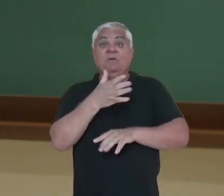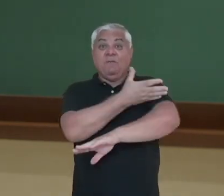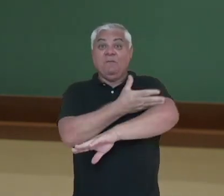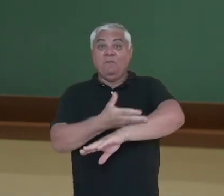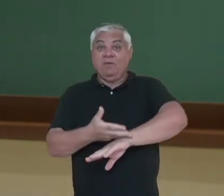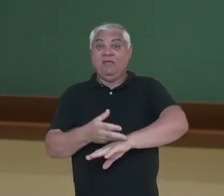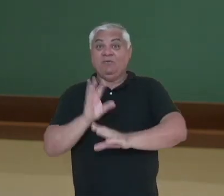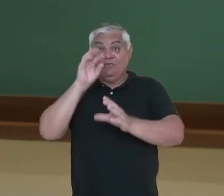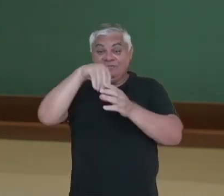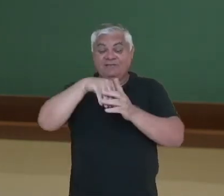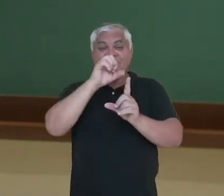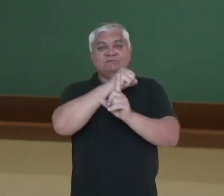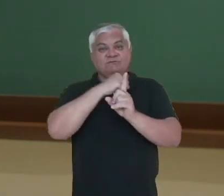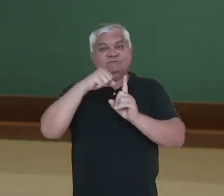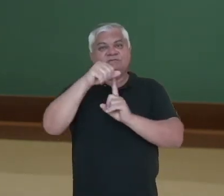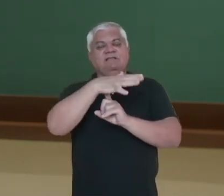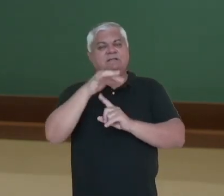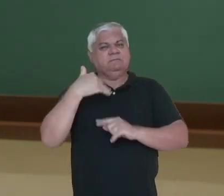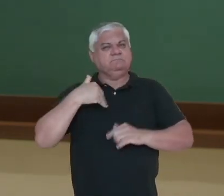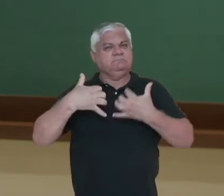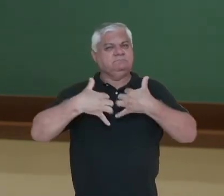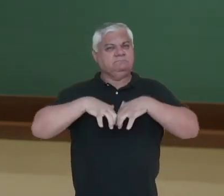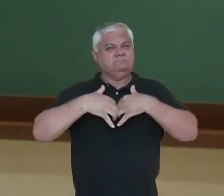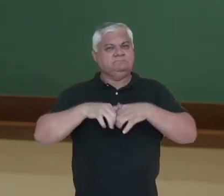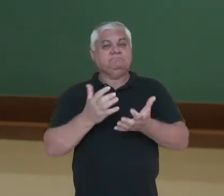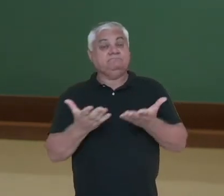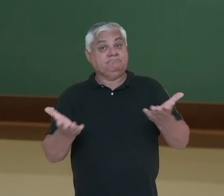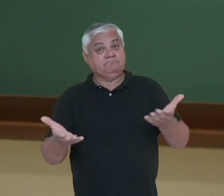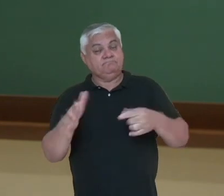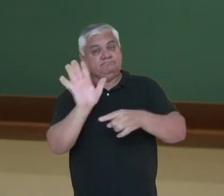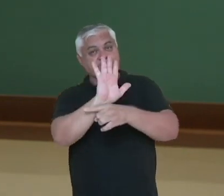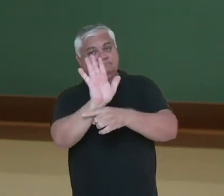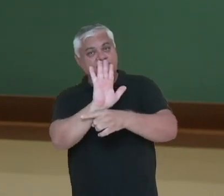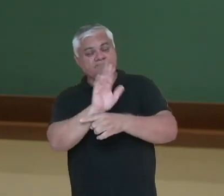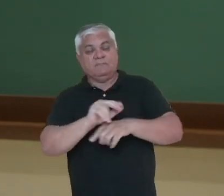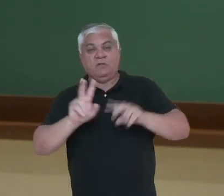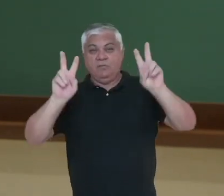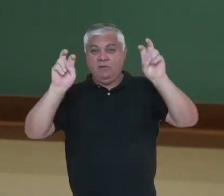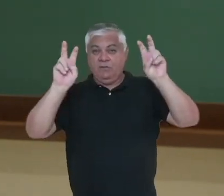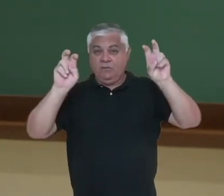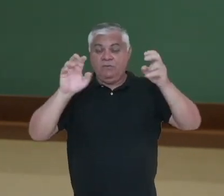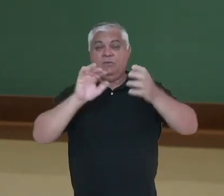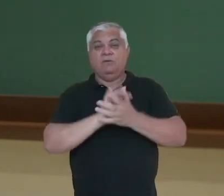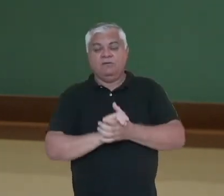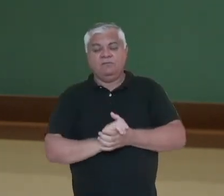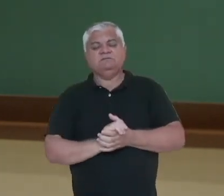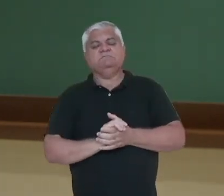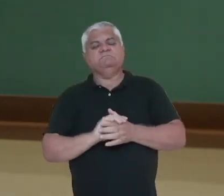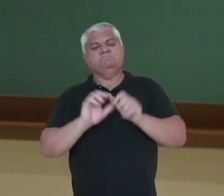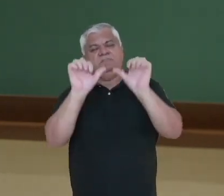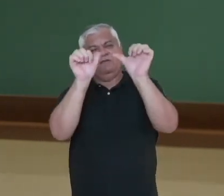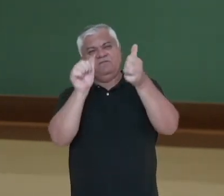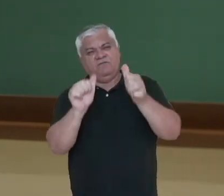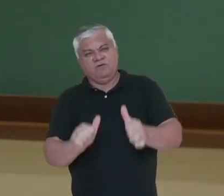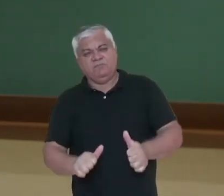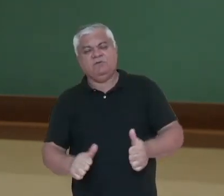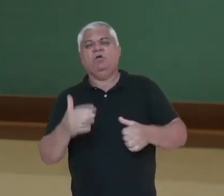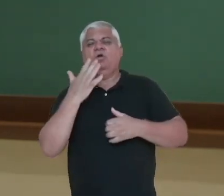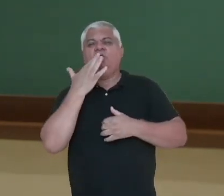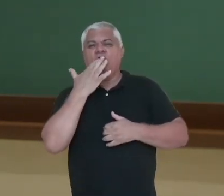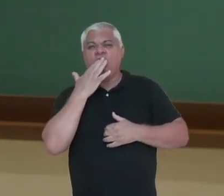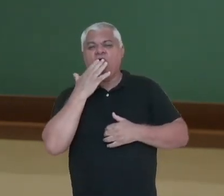sociedade. Então isso traz uma reflexão. Pessoal, nesse vídeo nós falamos sobre performance,